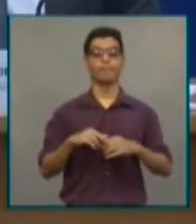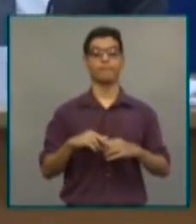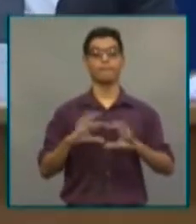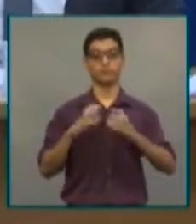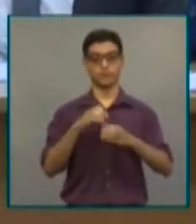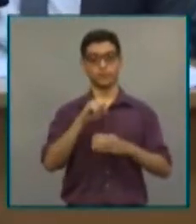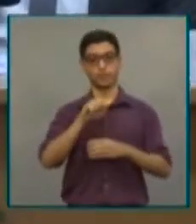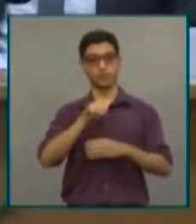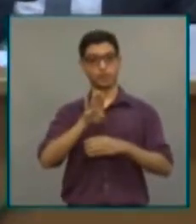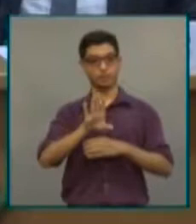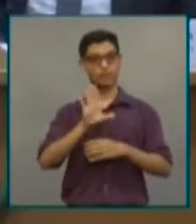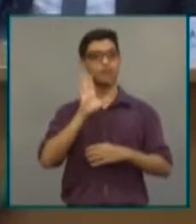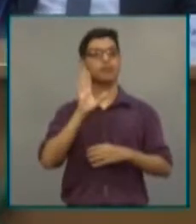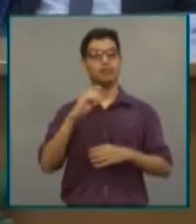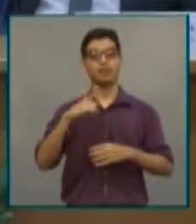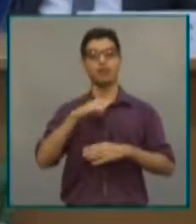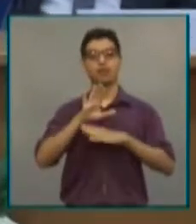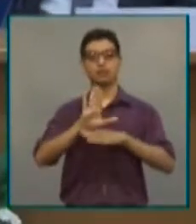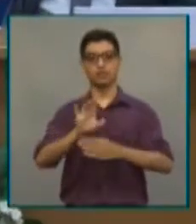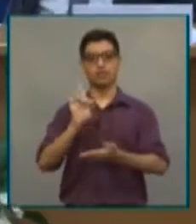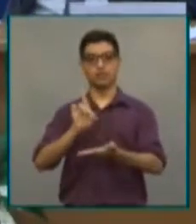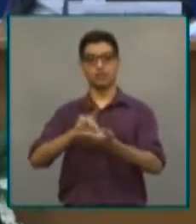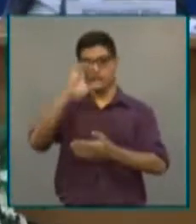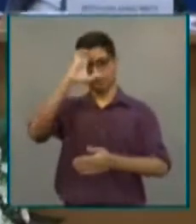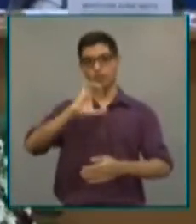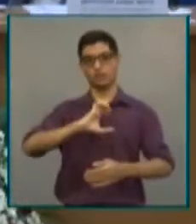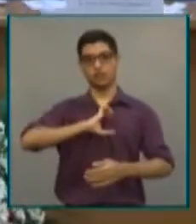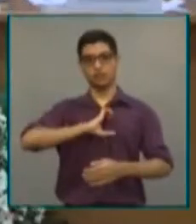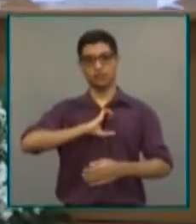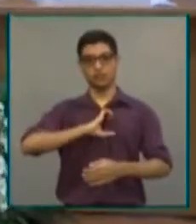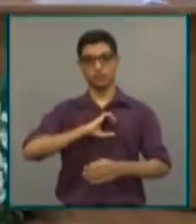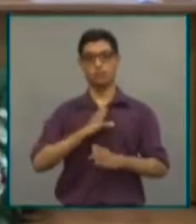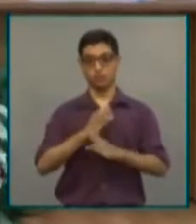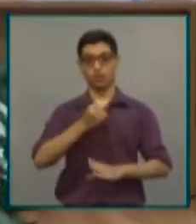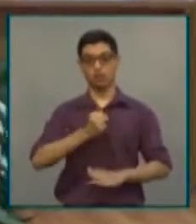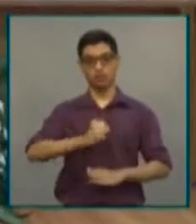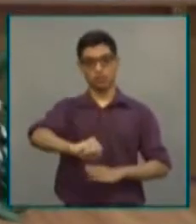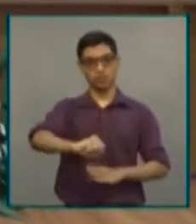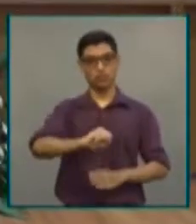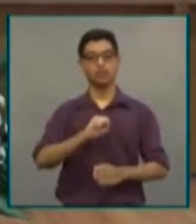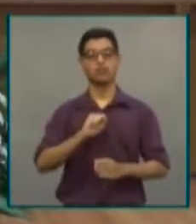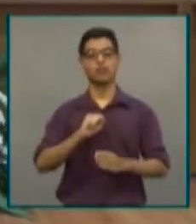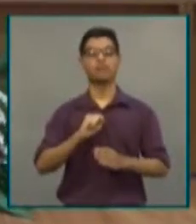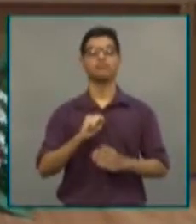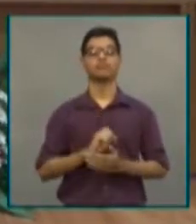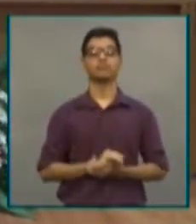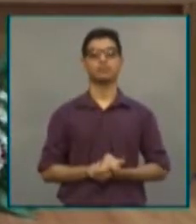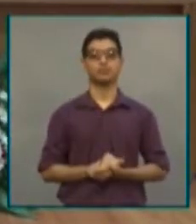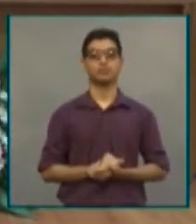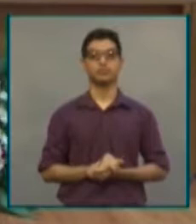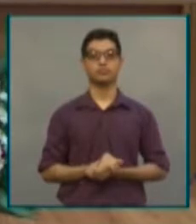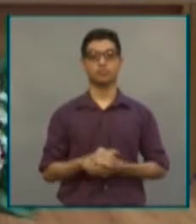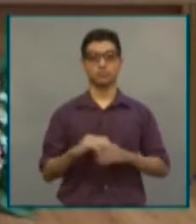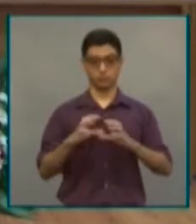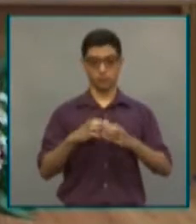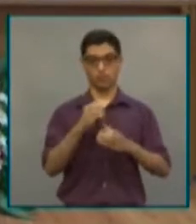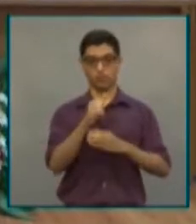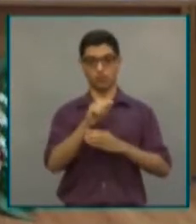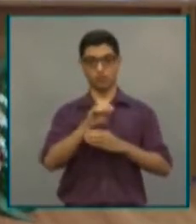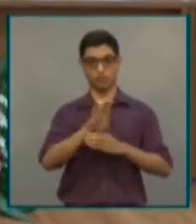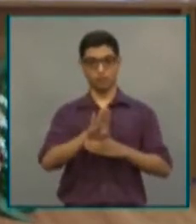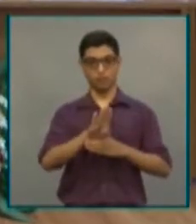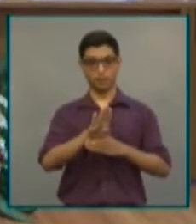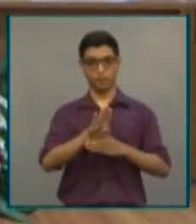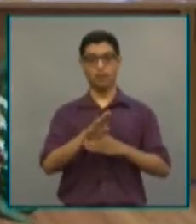cidadania e da sociedade. É um verdadeiro escudo da sociedade e da advocacia. Então, o papel da OAB, ele transcende a